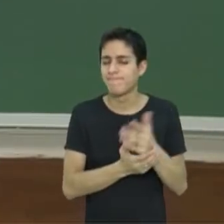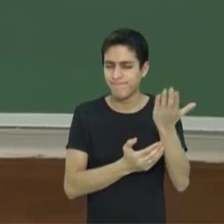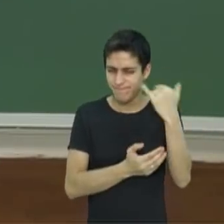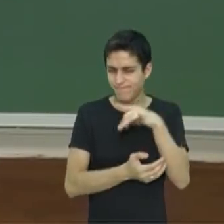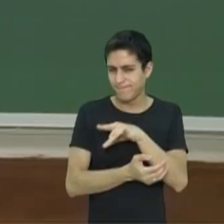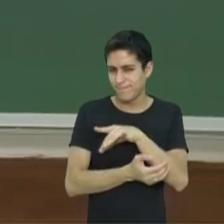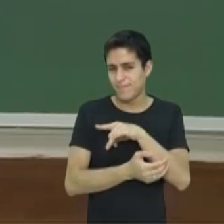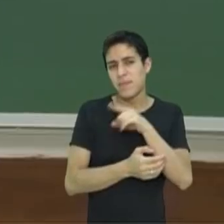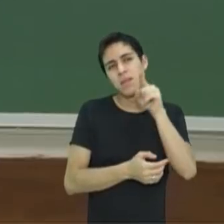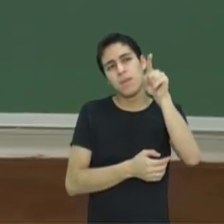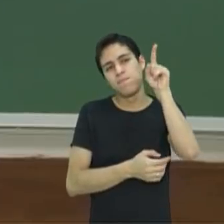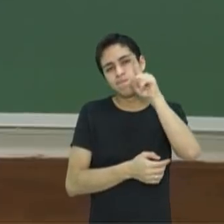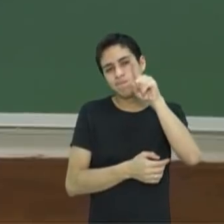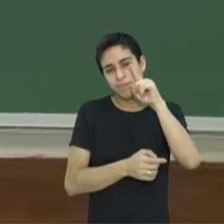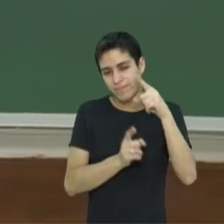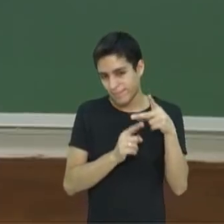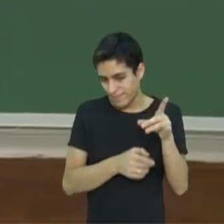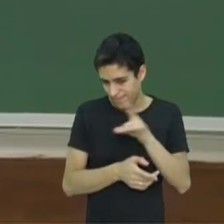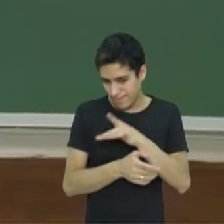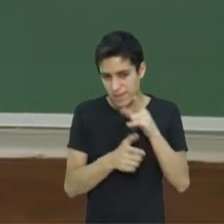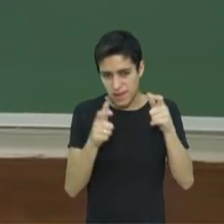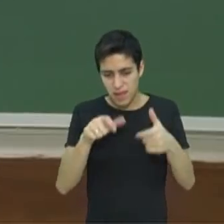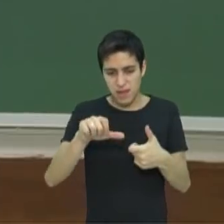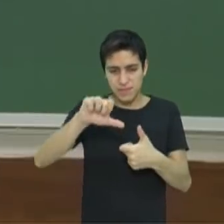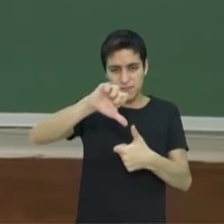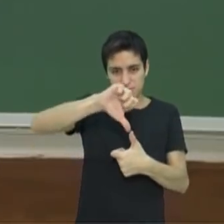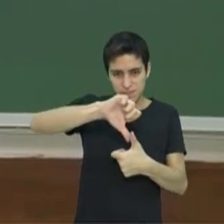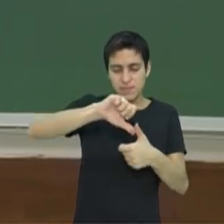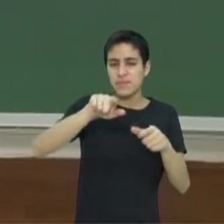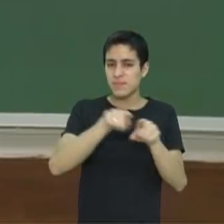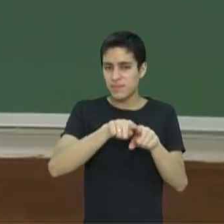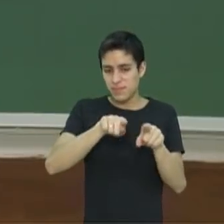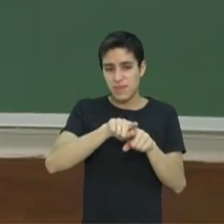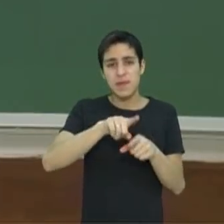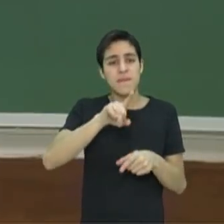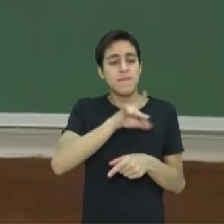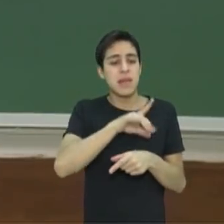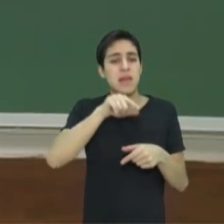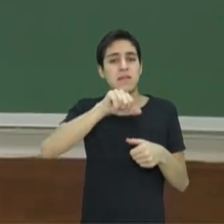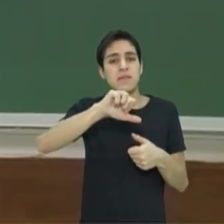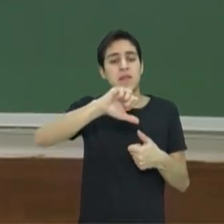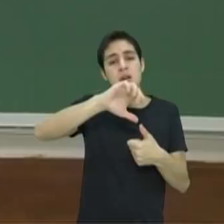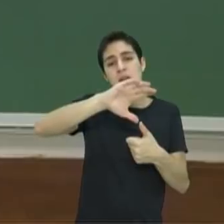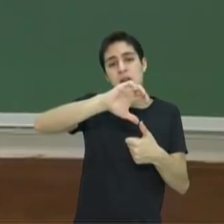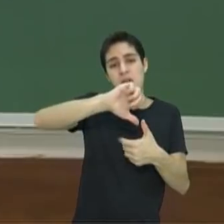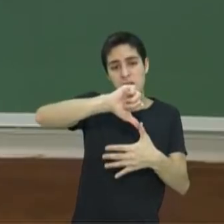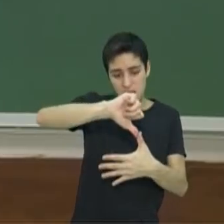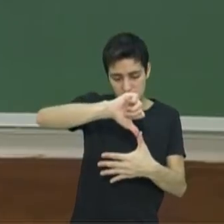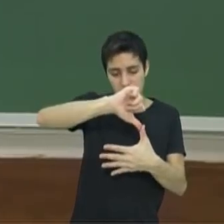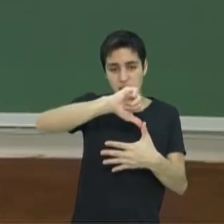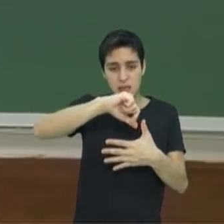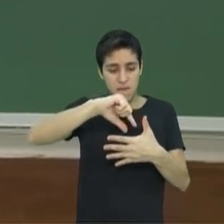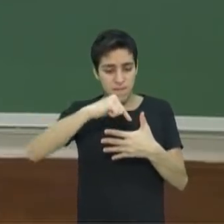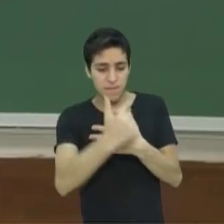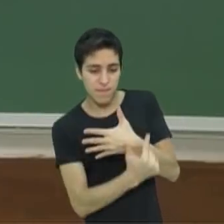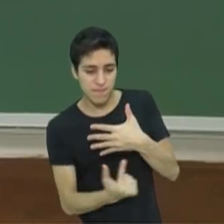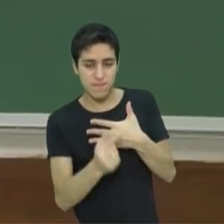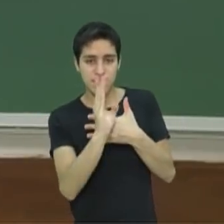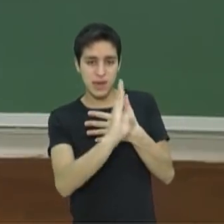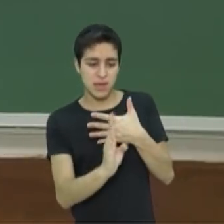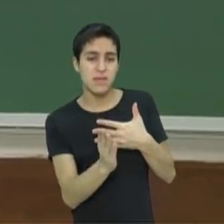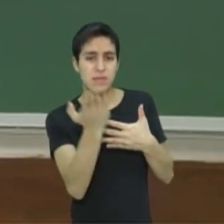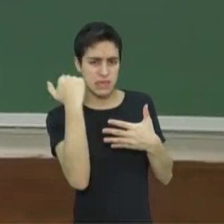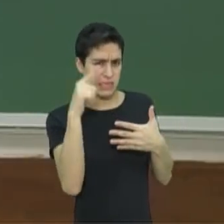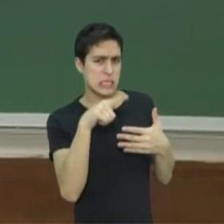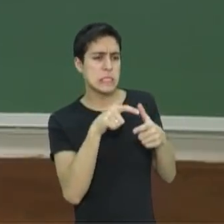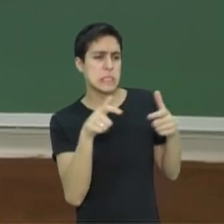nos Estados Unidos, foi um medo na América Central, foi um medo no Brasil, que tinha uma grande população de escravos africanos.